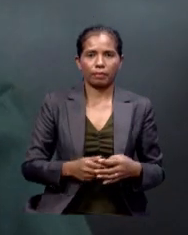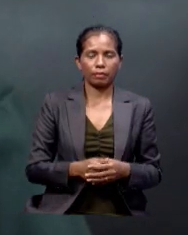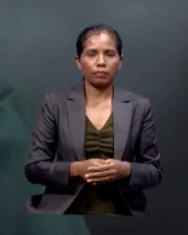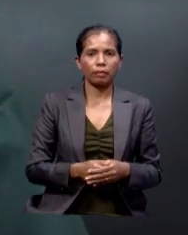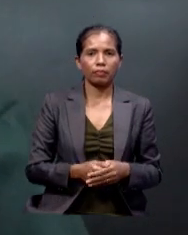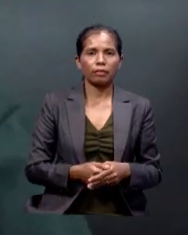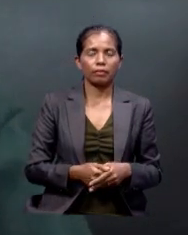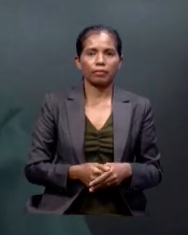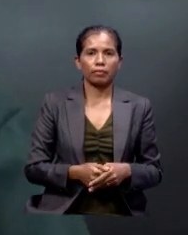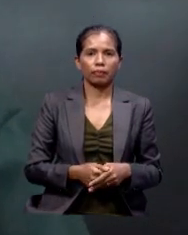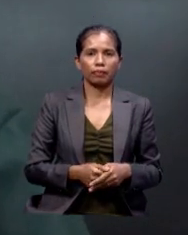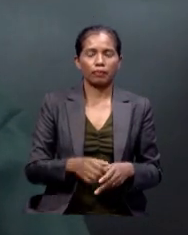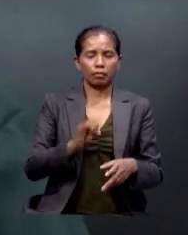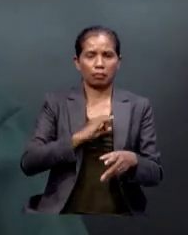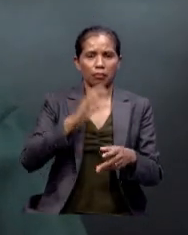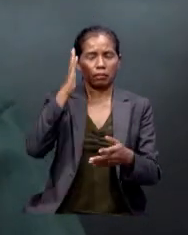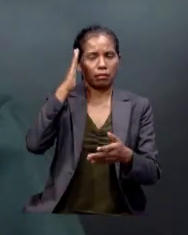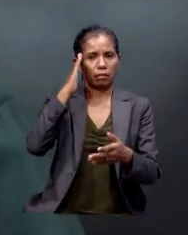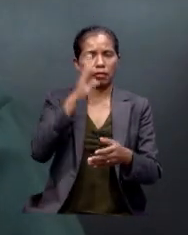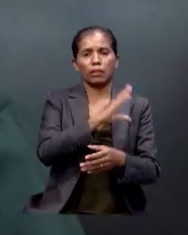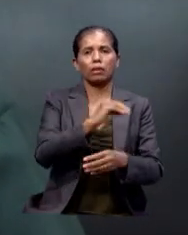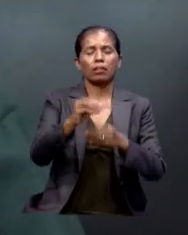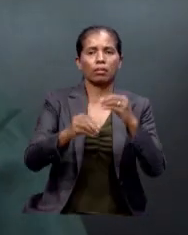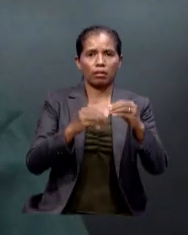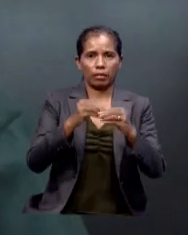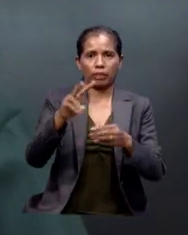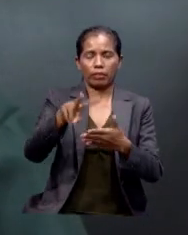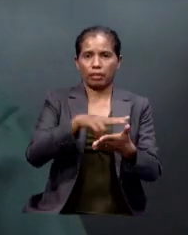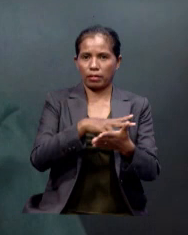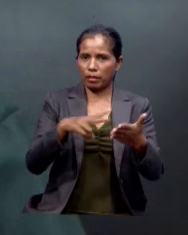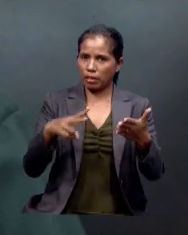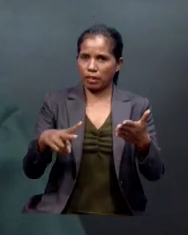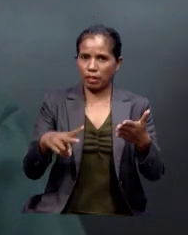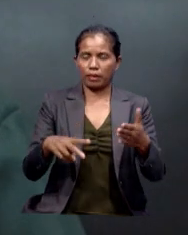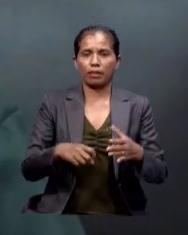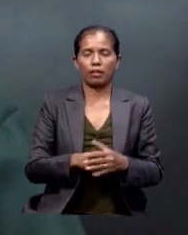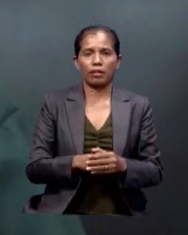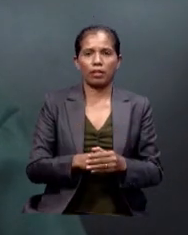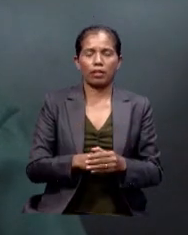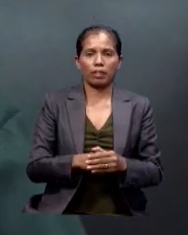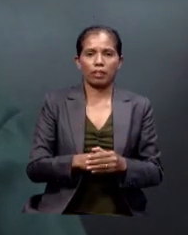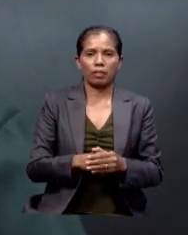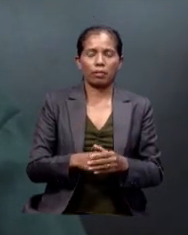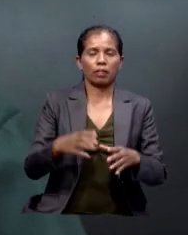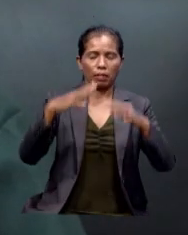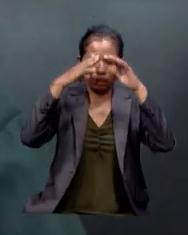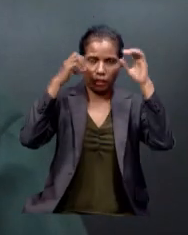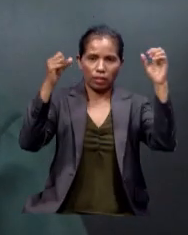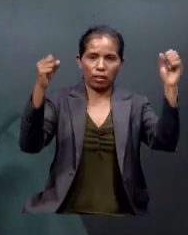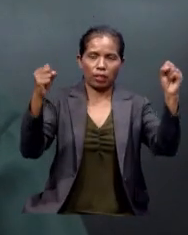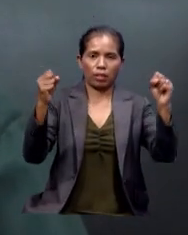Faz lembrar os assaltos orquestrados pelo ex-presidente Donald